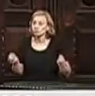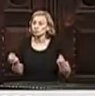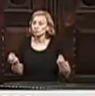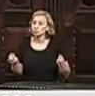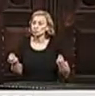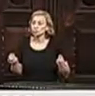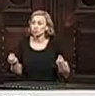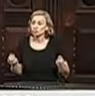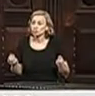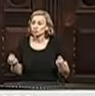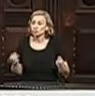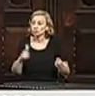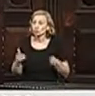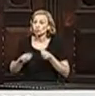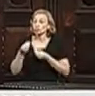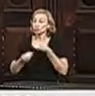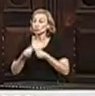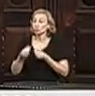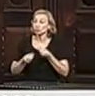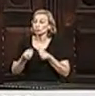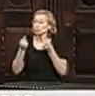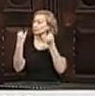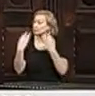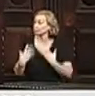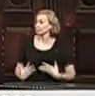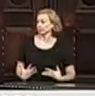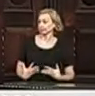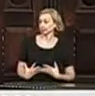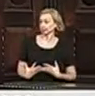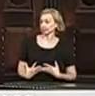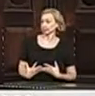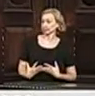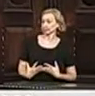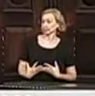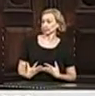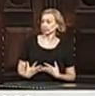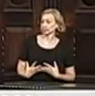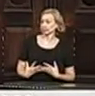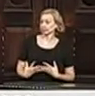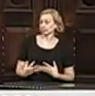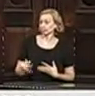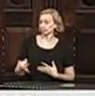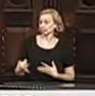nem justificativa técnica fundamentada